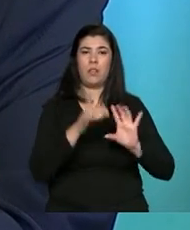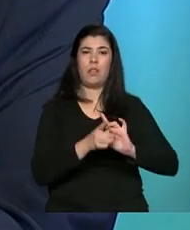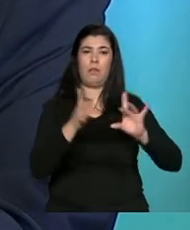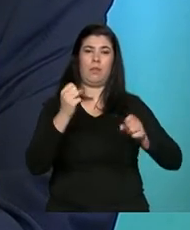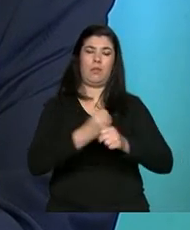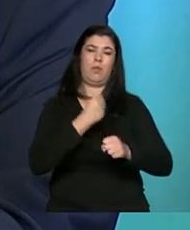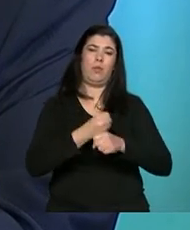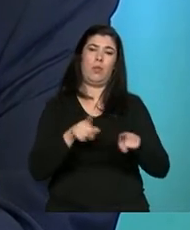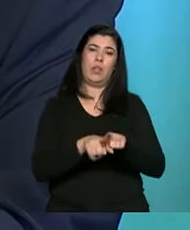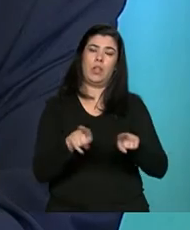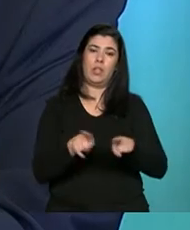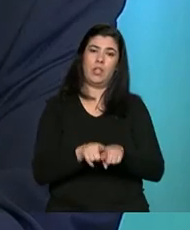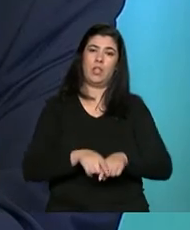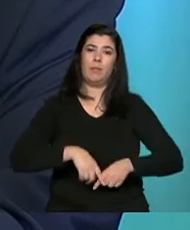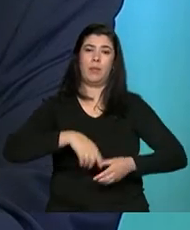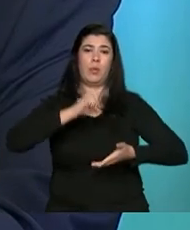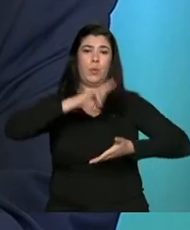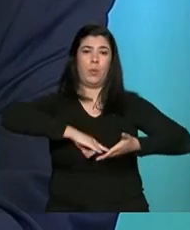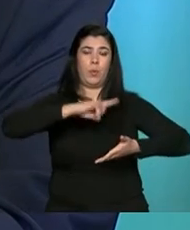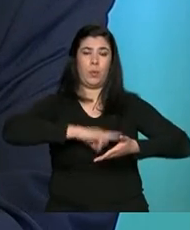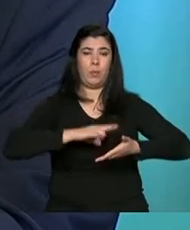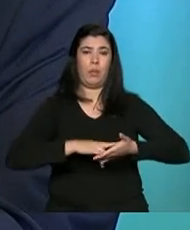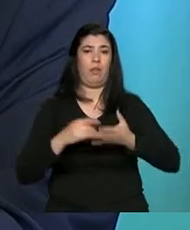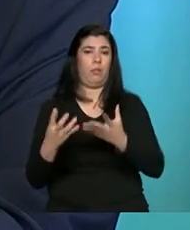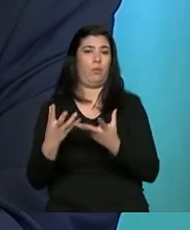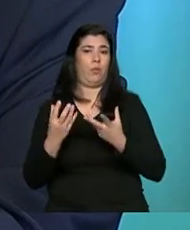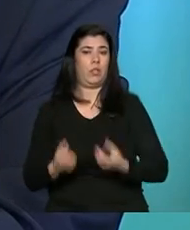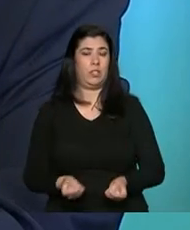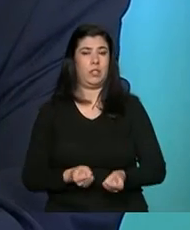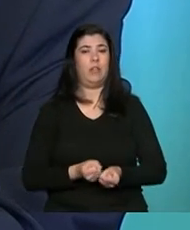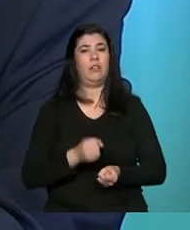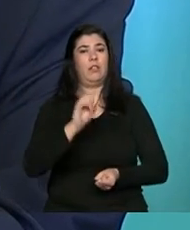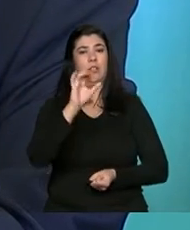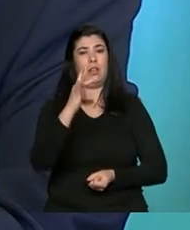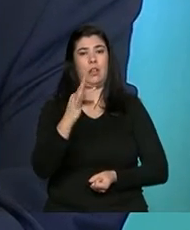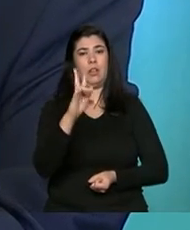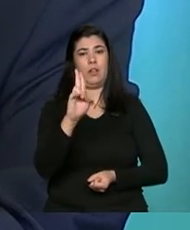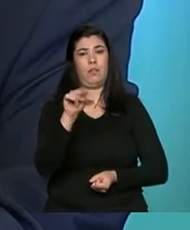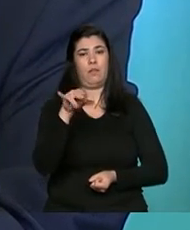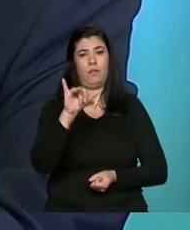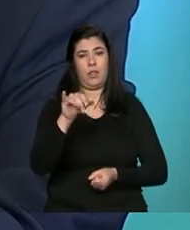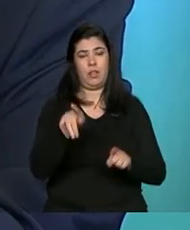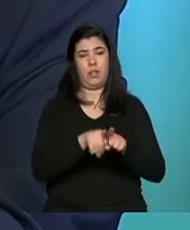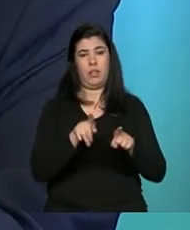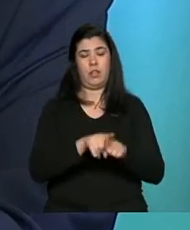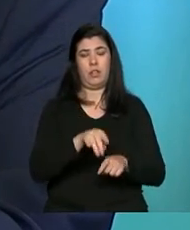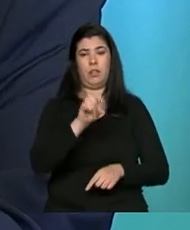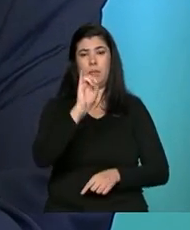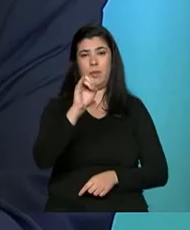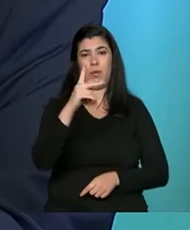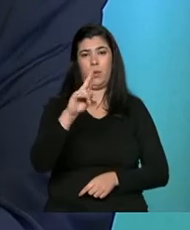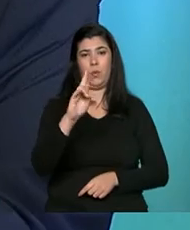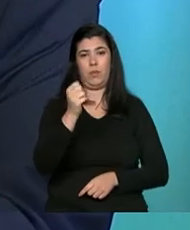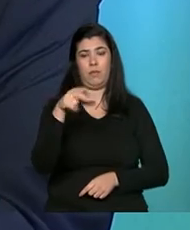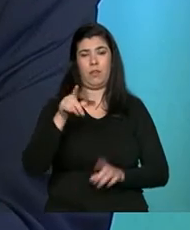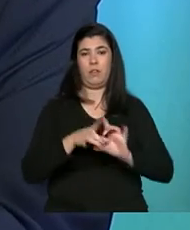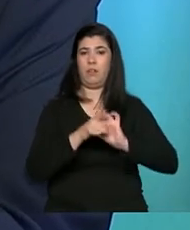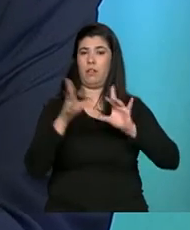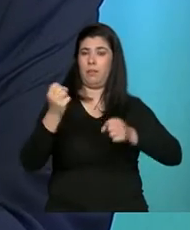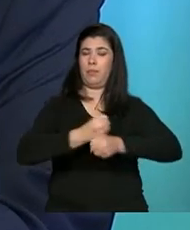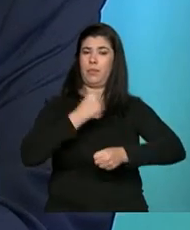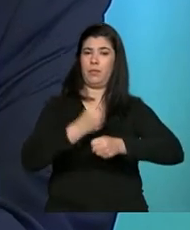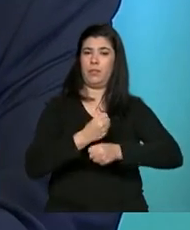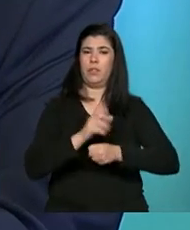anuências é da funai e do iphan nós já fizemos um um esboço pela regulamentação